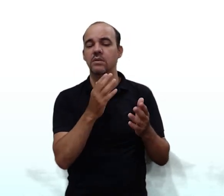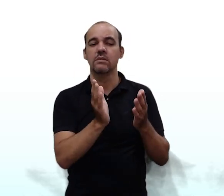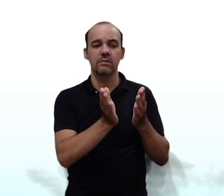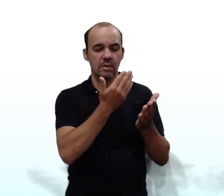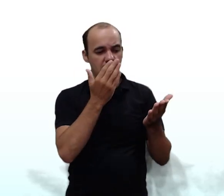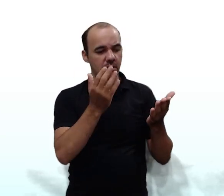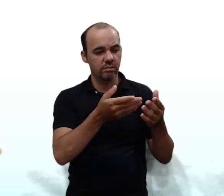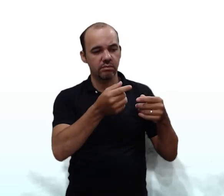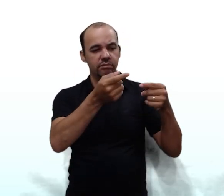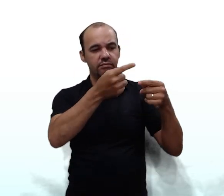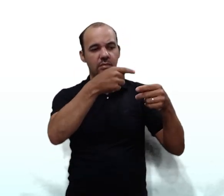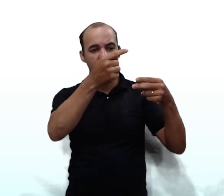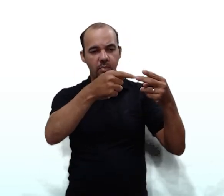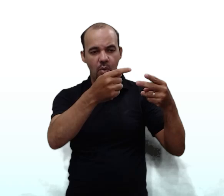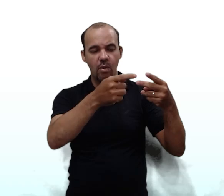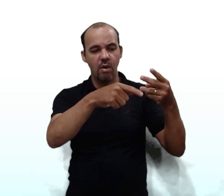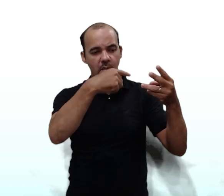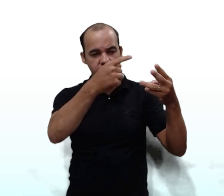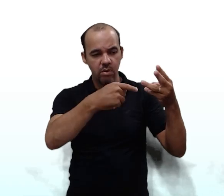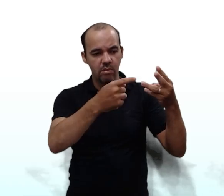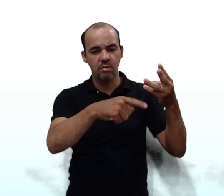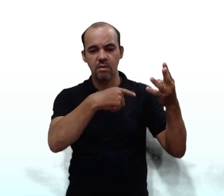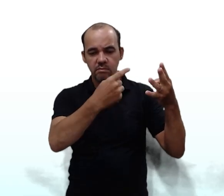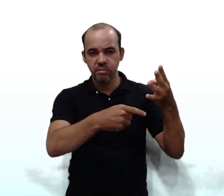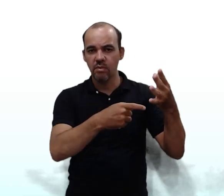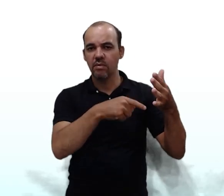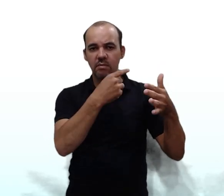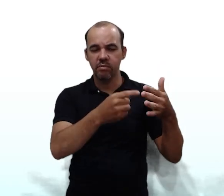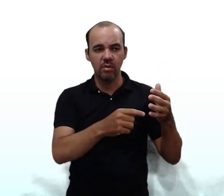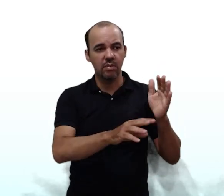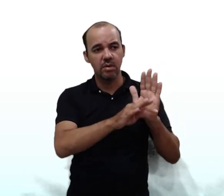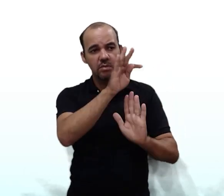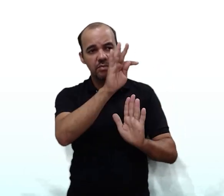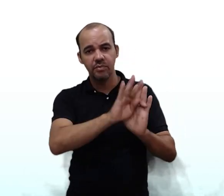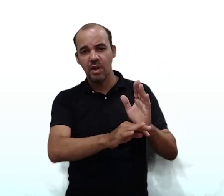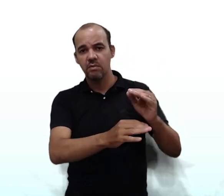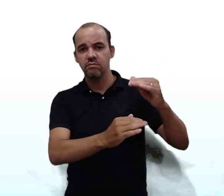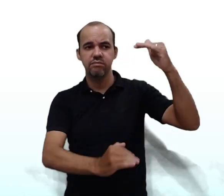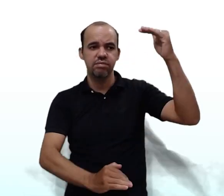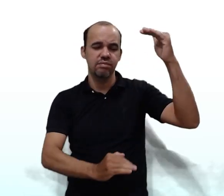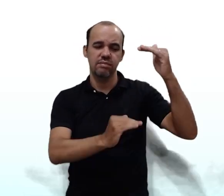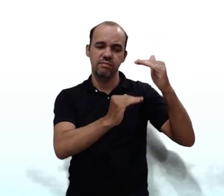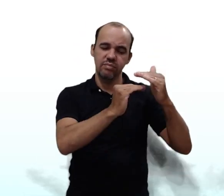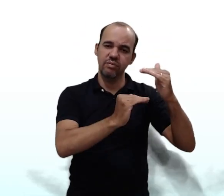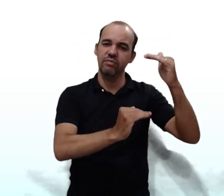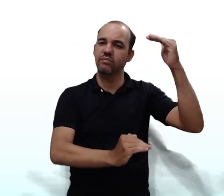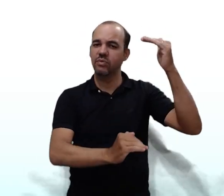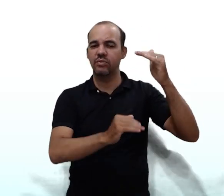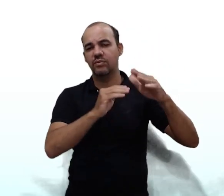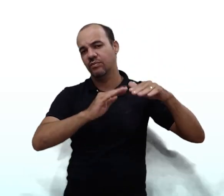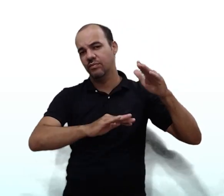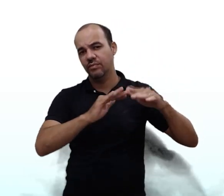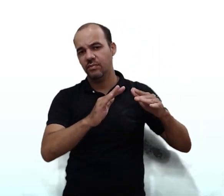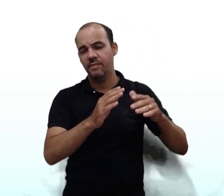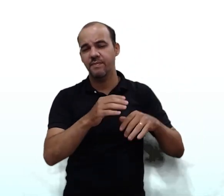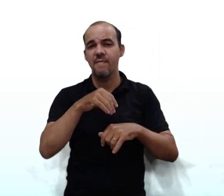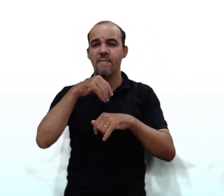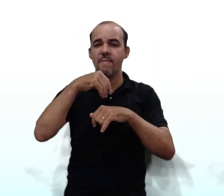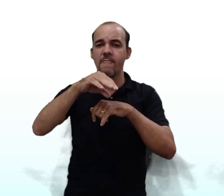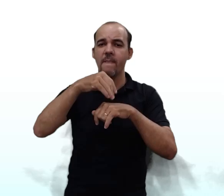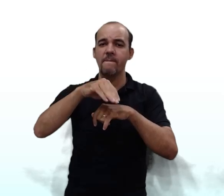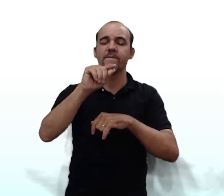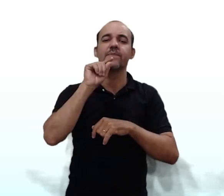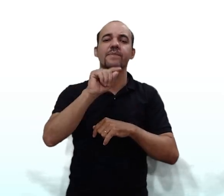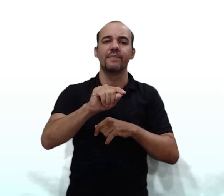esperar textos enormes na tua prova ou textos muito curtos, né? Mas aí, a dica é a seguinte. Em relação